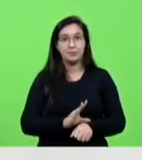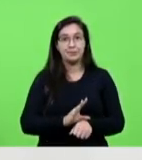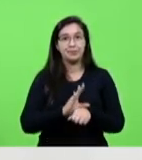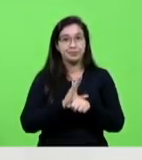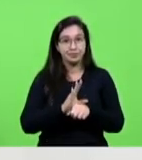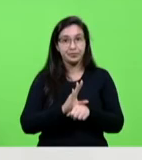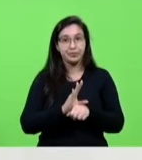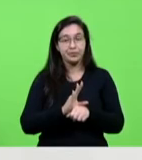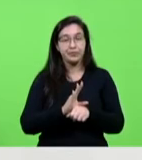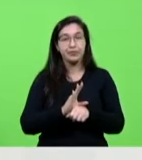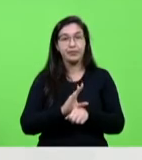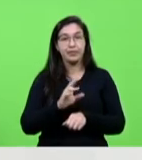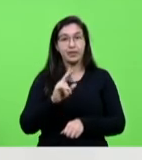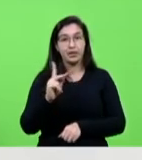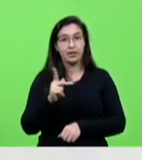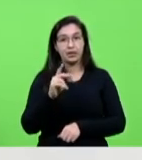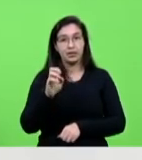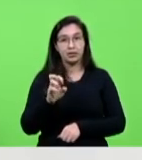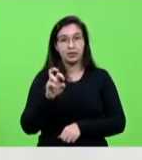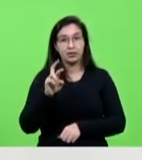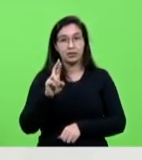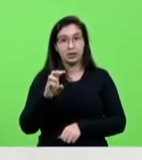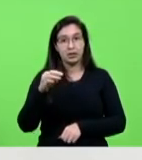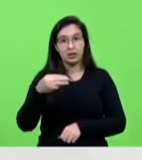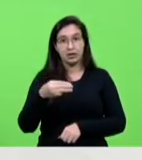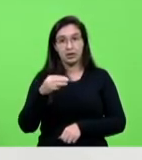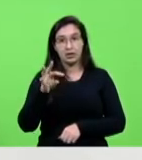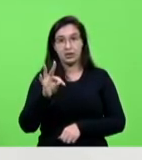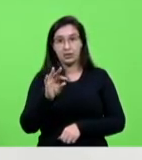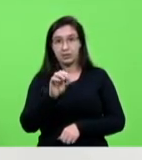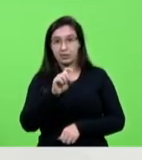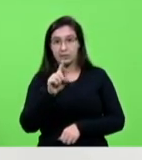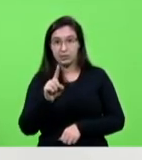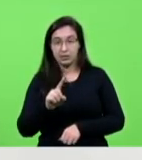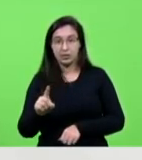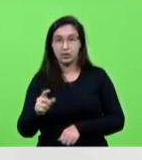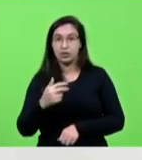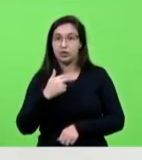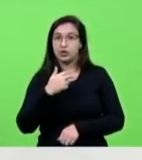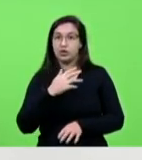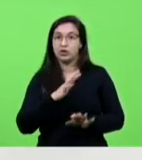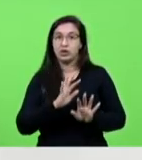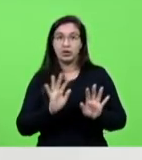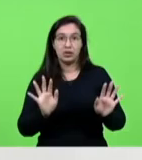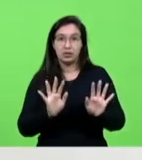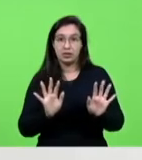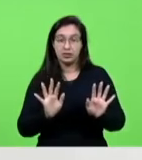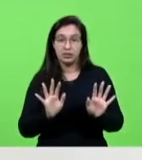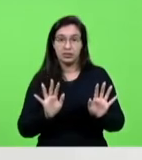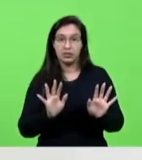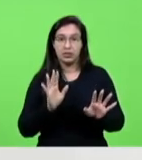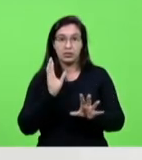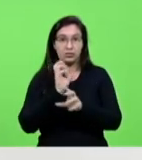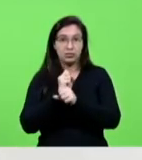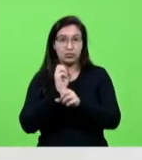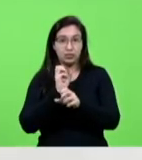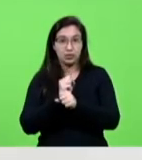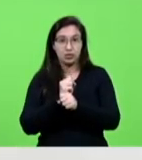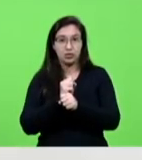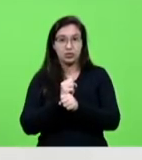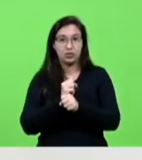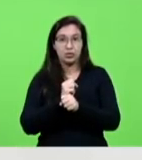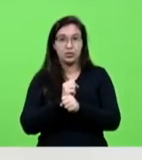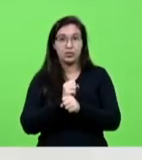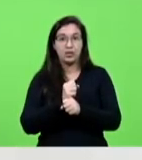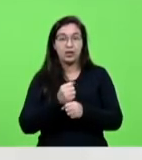relator, Herbst, era não contar os gastos dos